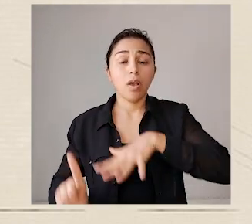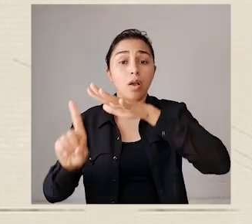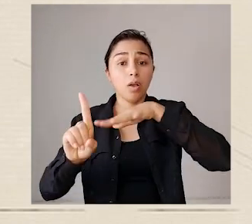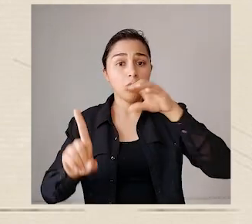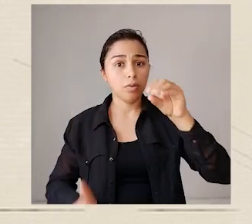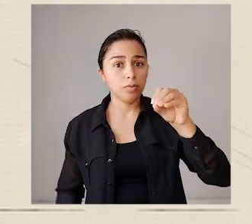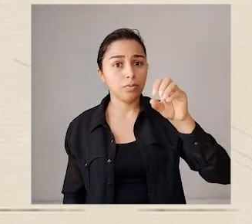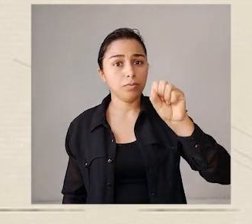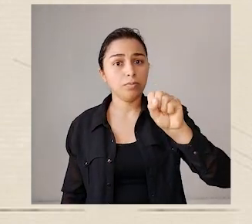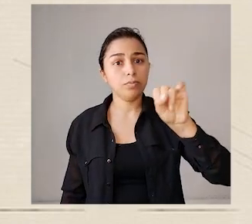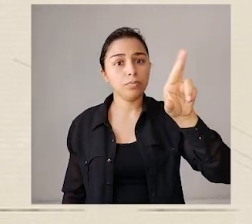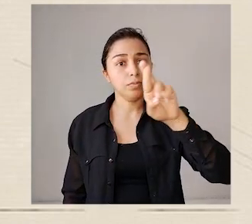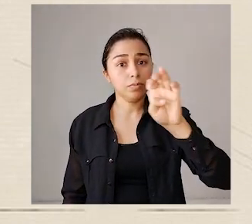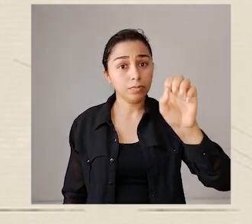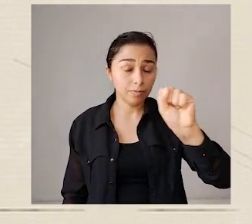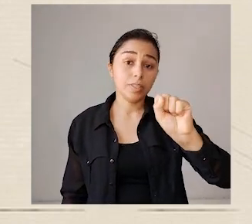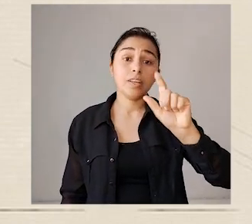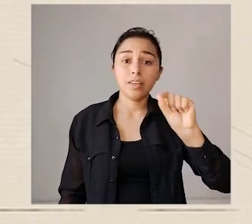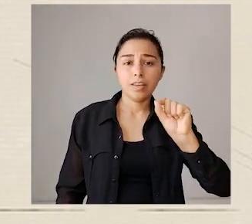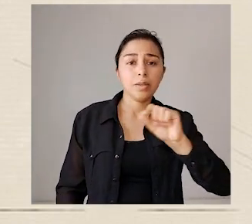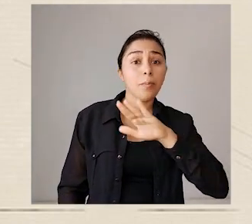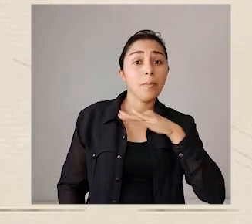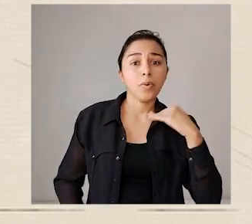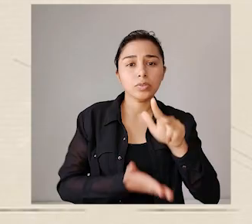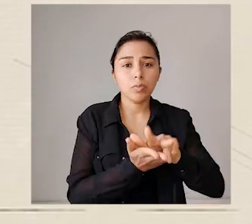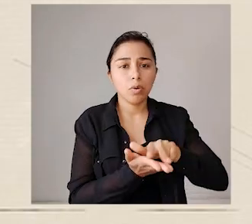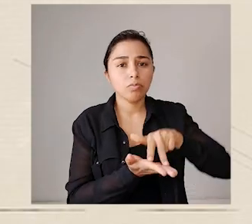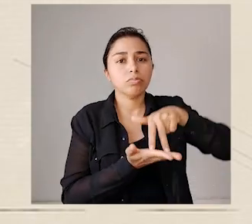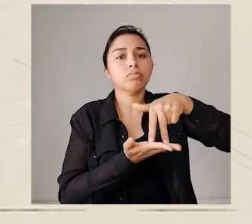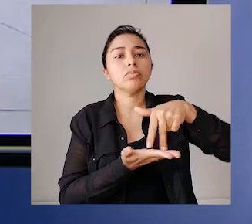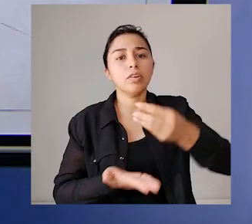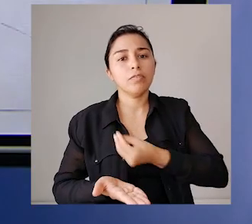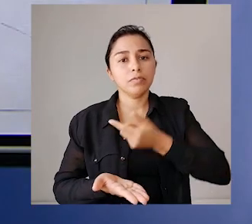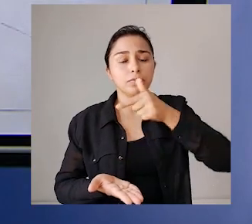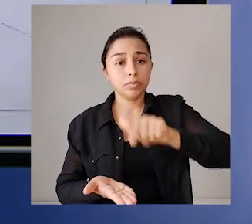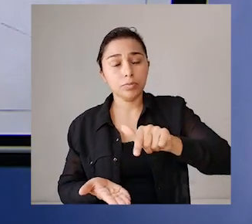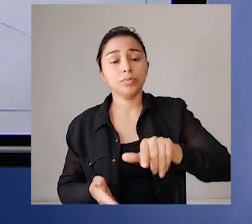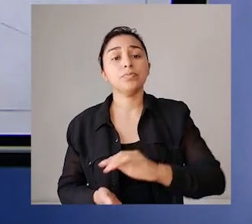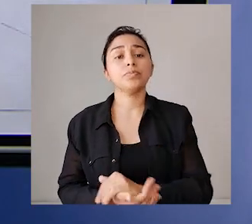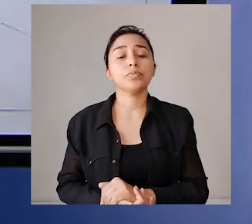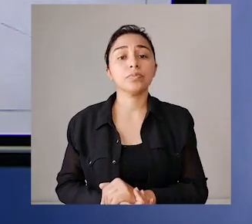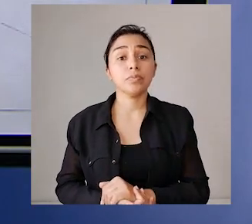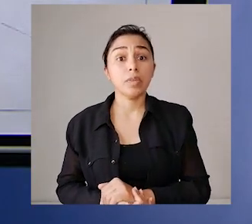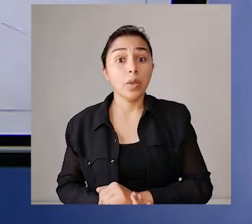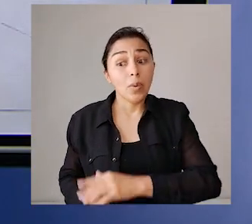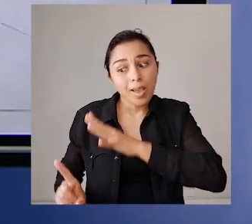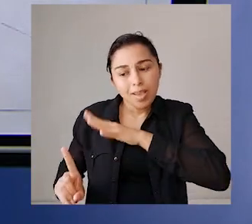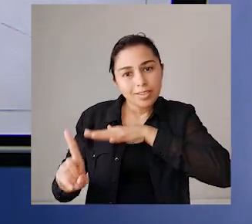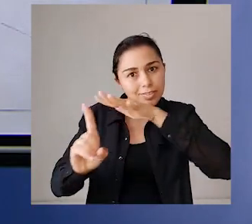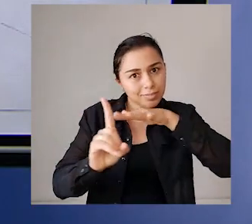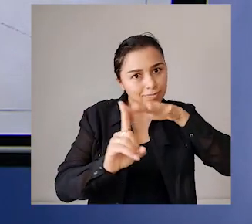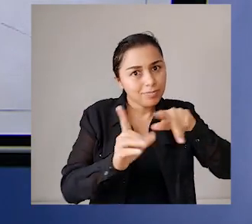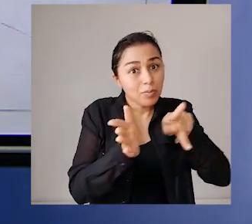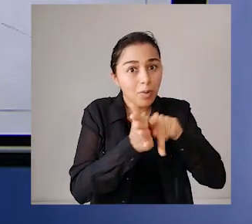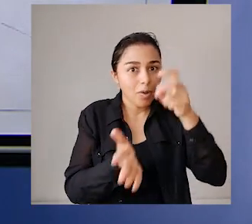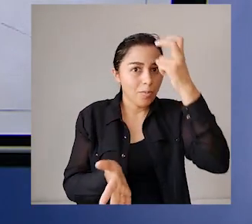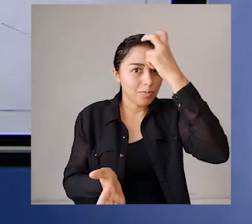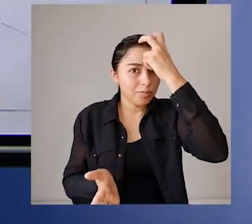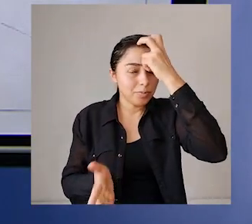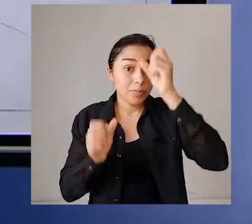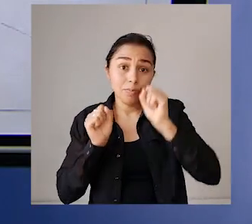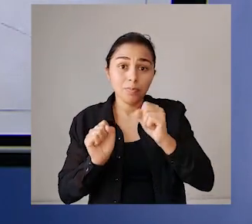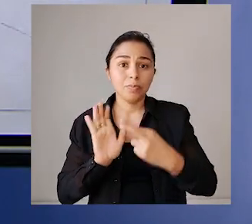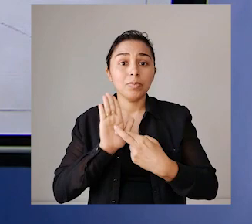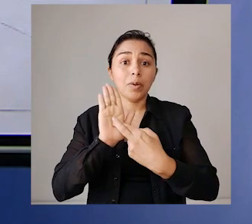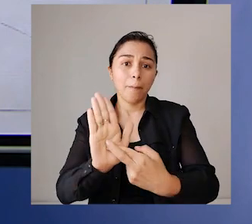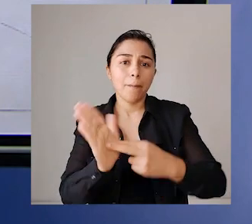da vida após a morte e juiz dos mortos além túmulo, tá? E esses deuses do Egito, eles poderiam